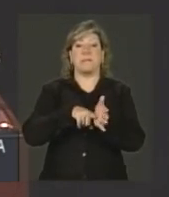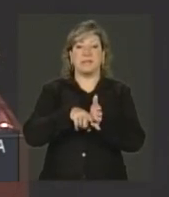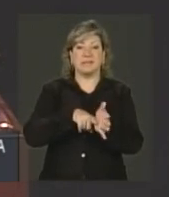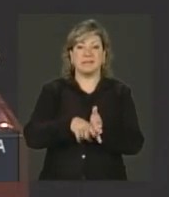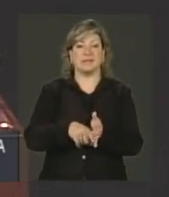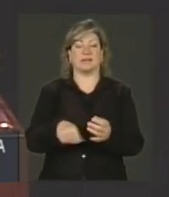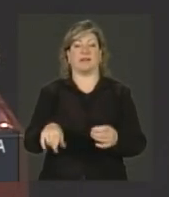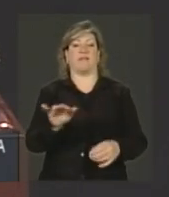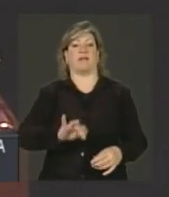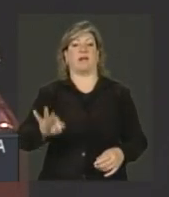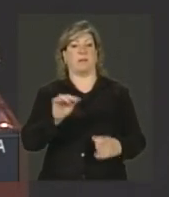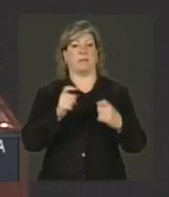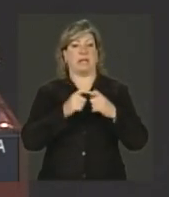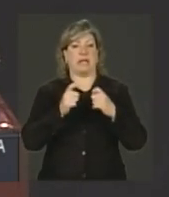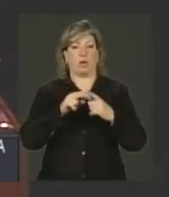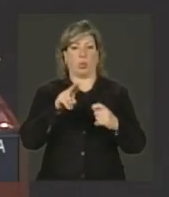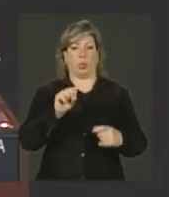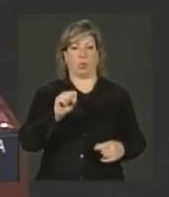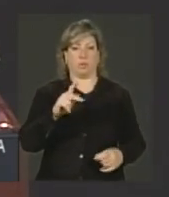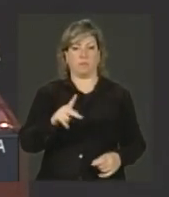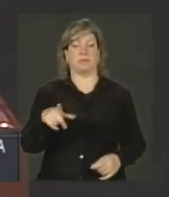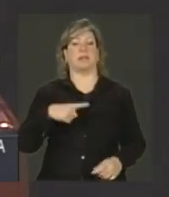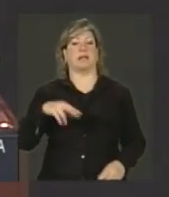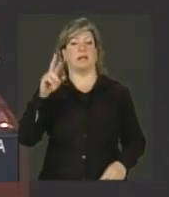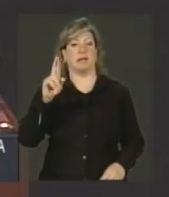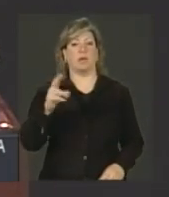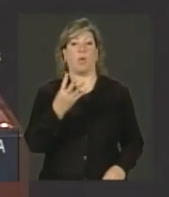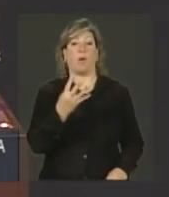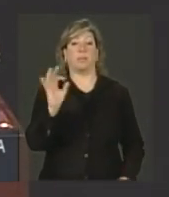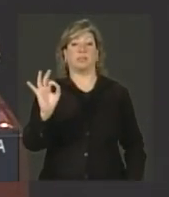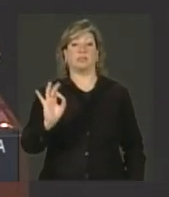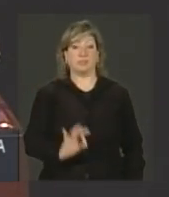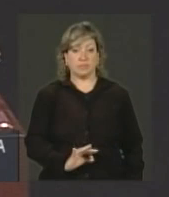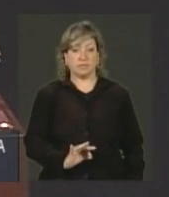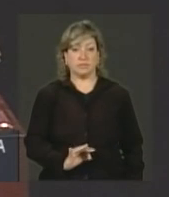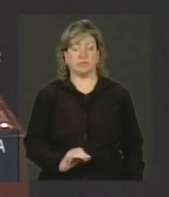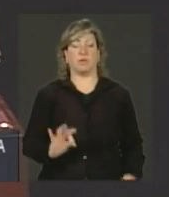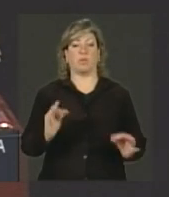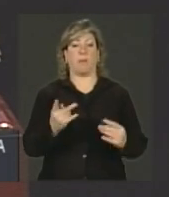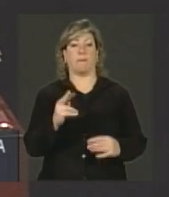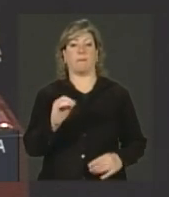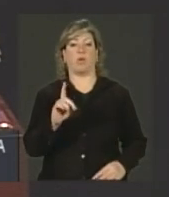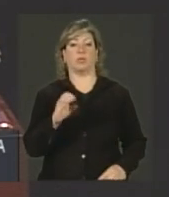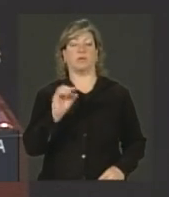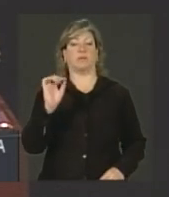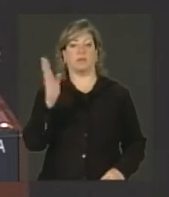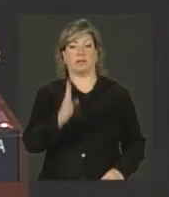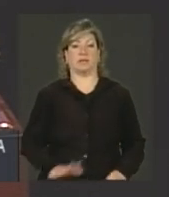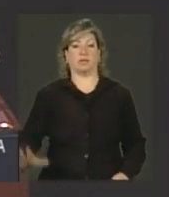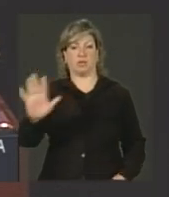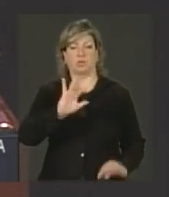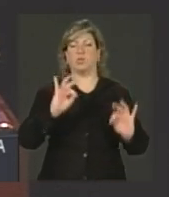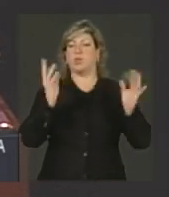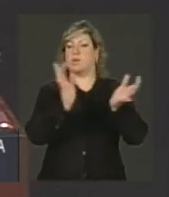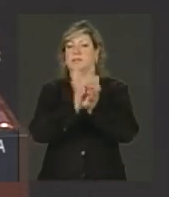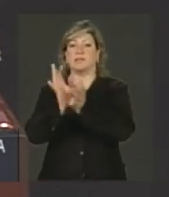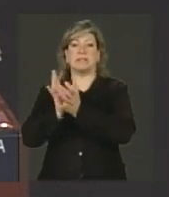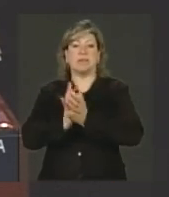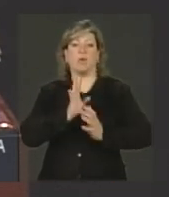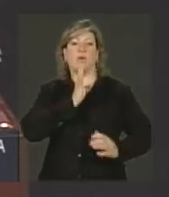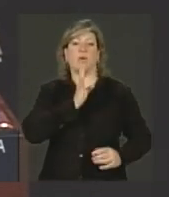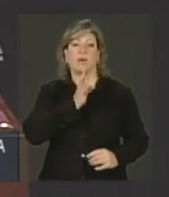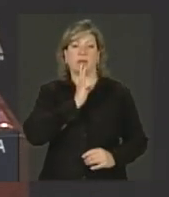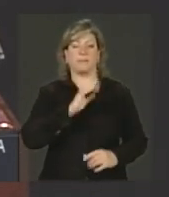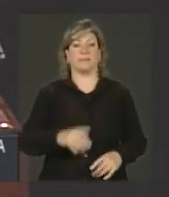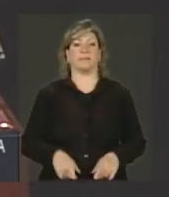Faculdade de Medicina da USP é responsável por 4% da produção nacional em todas as áreas do conhecimento